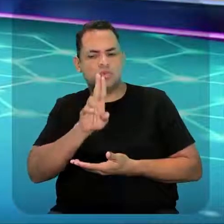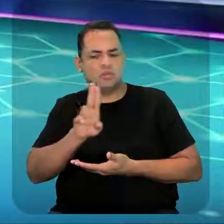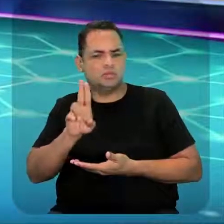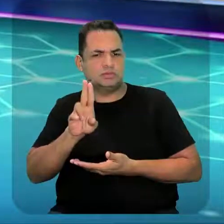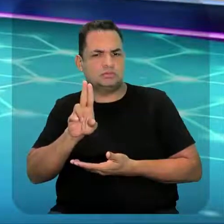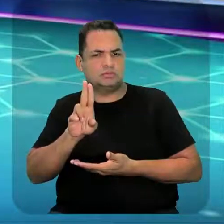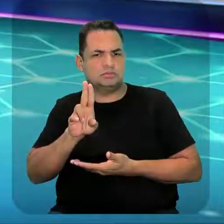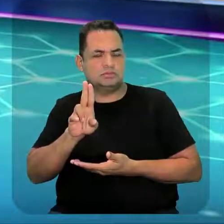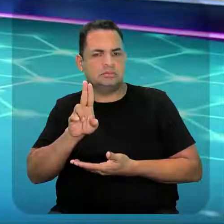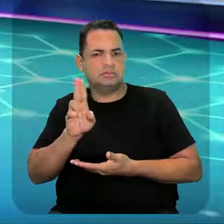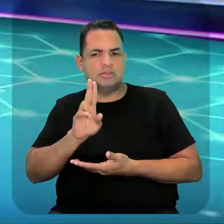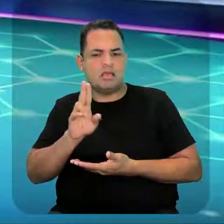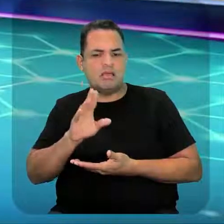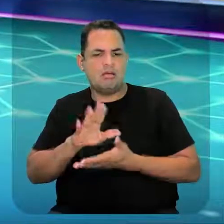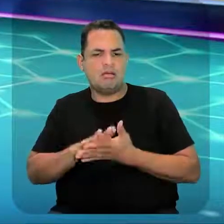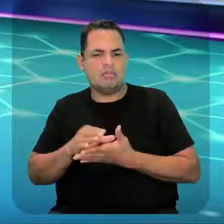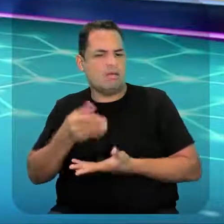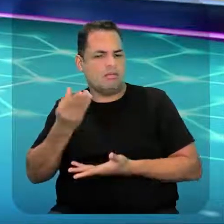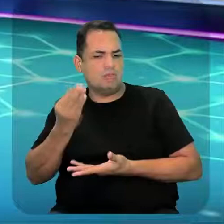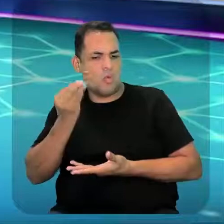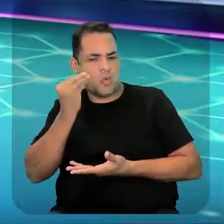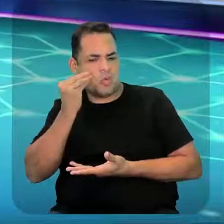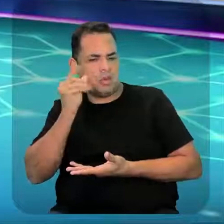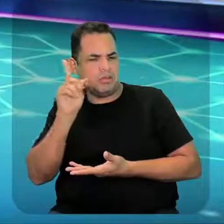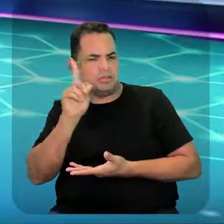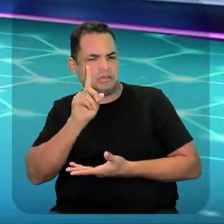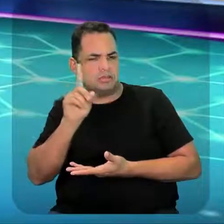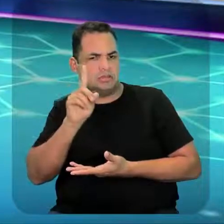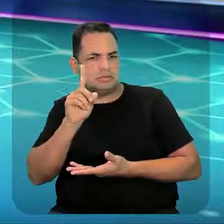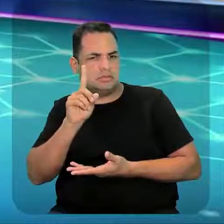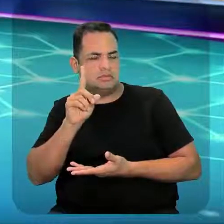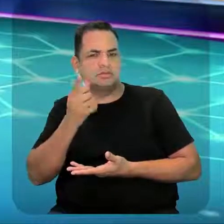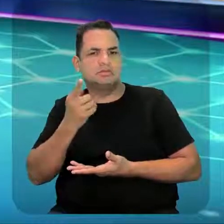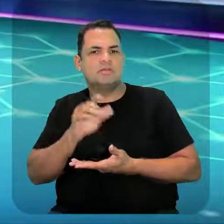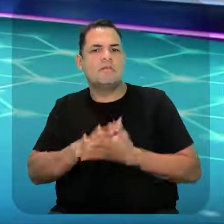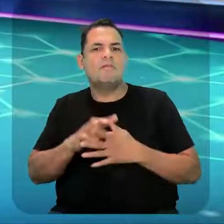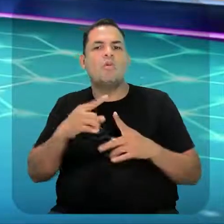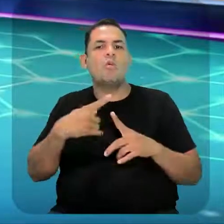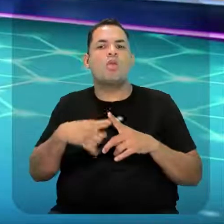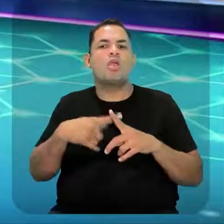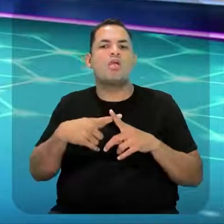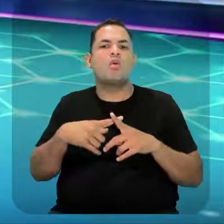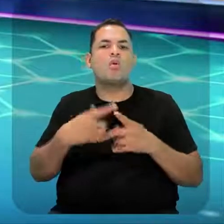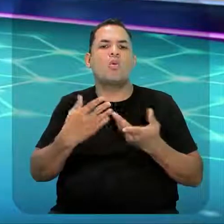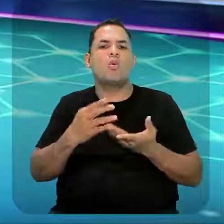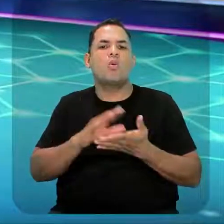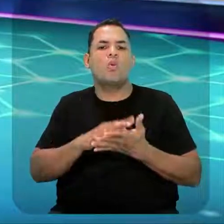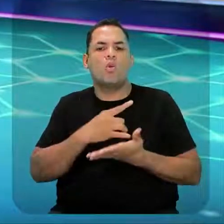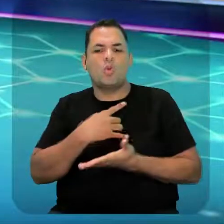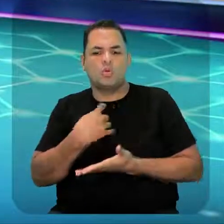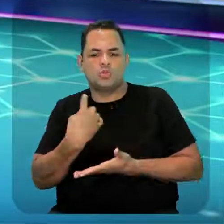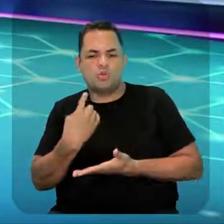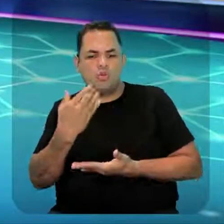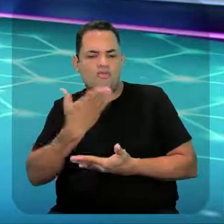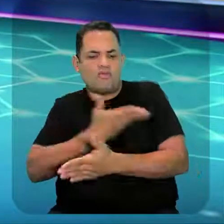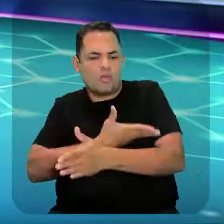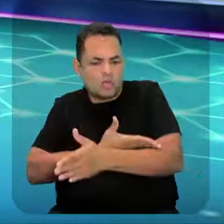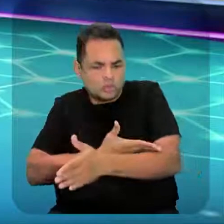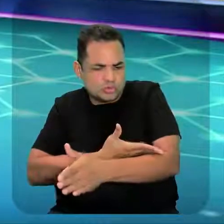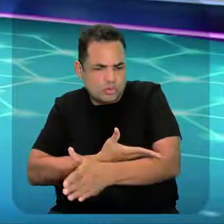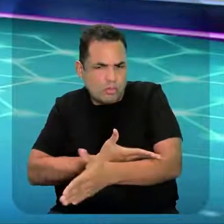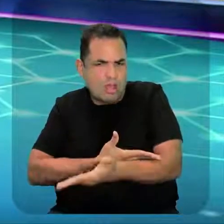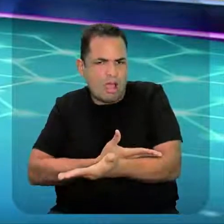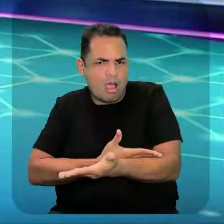nem experimente. Porque em algumas situações, o nosso corpo vicia muito fácil em alguns produtos, né? Pode